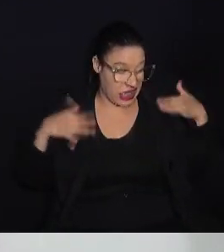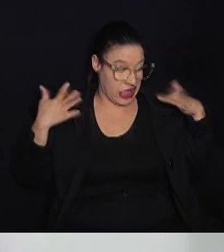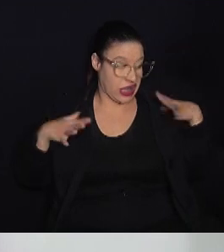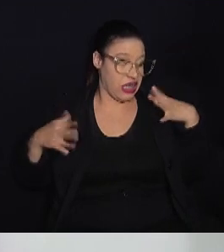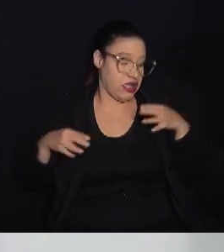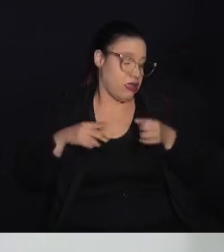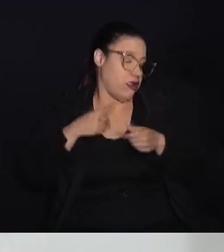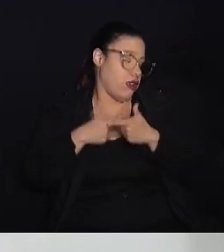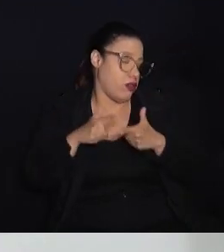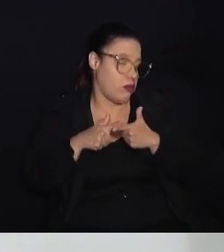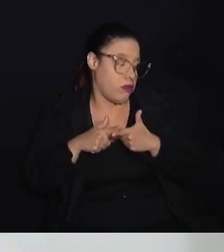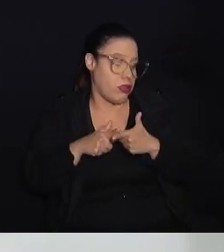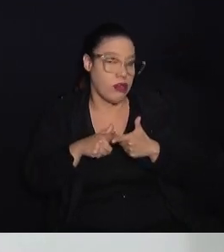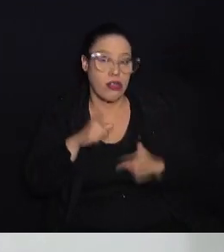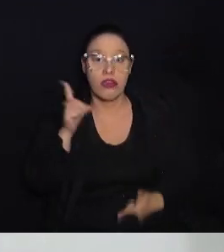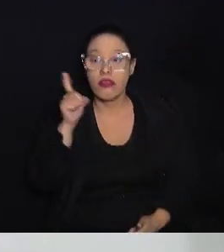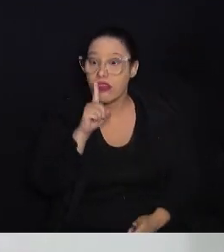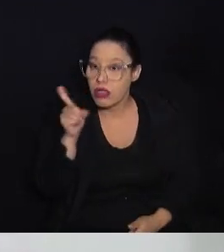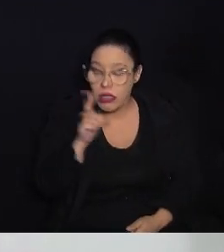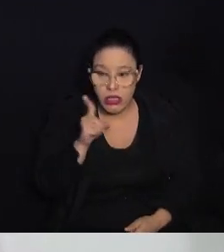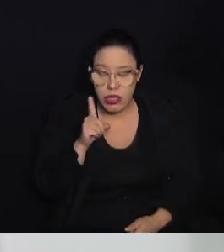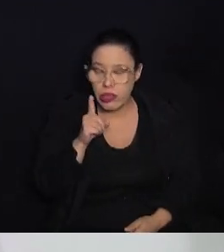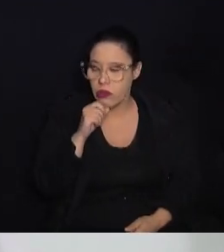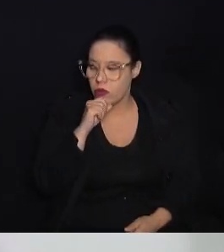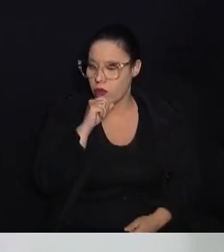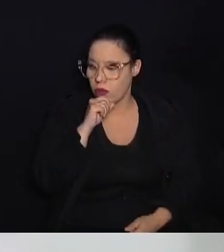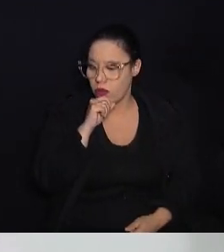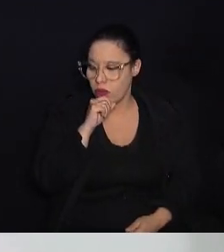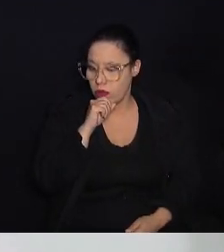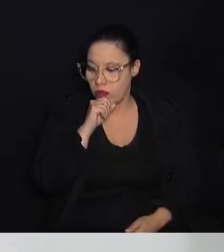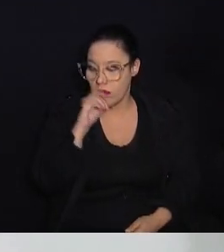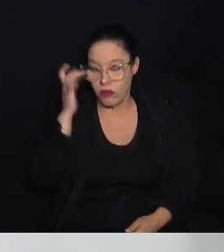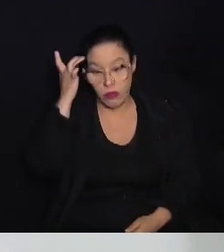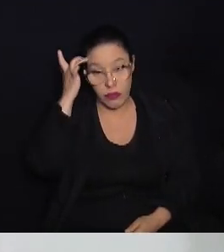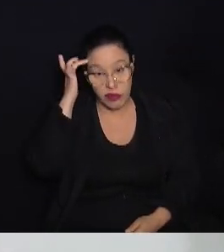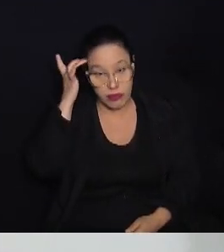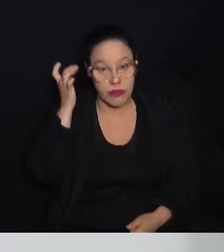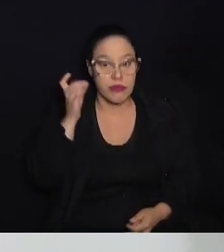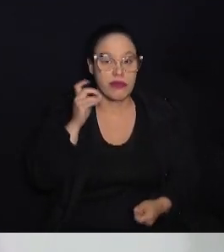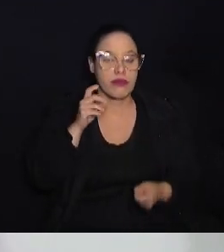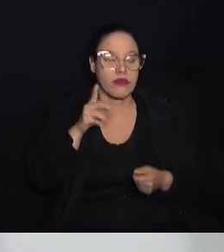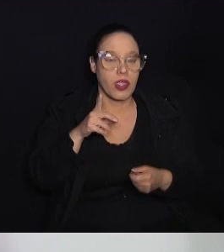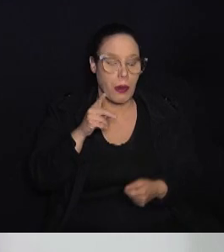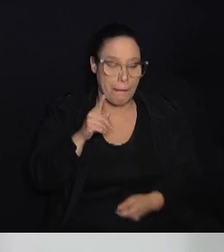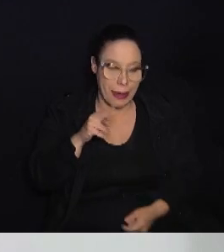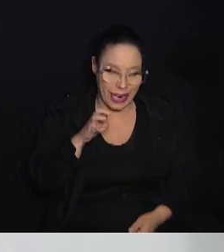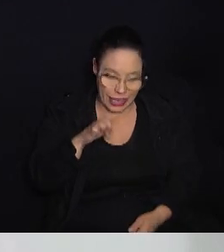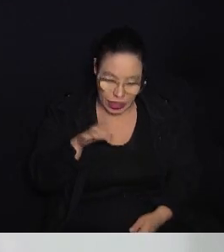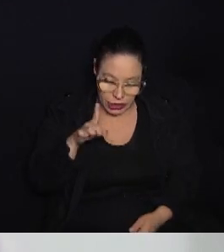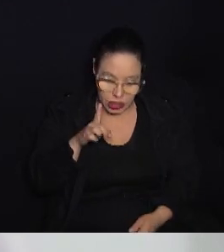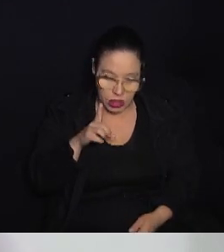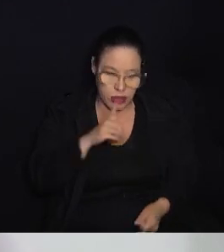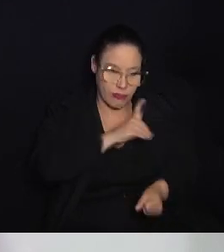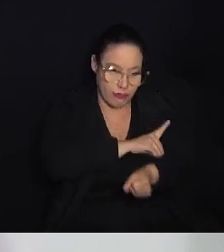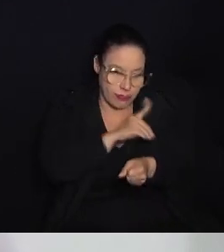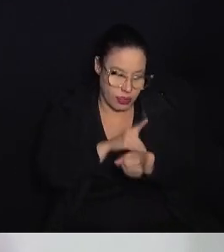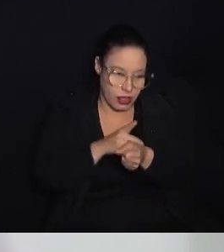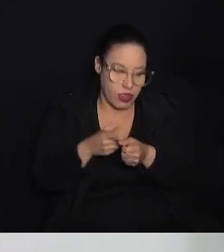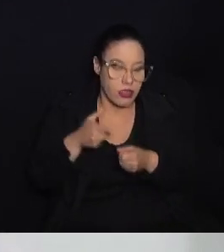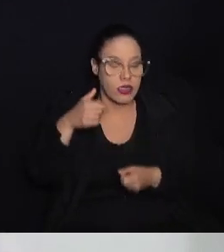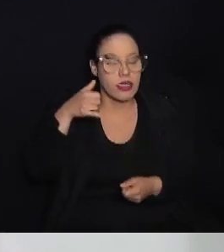todo mundo tem algum problema, mas não é para isso. Na verdade, é para a gente detectar o pré-diabetes